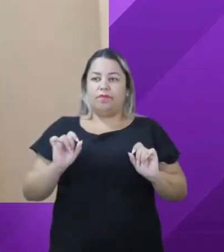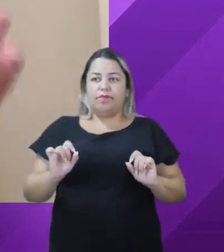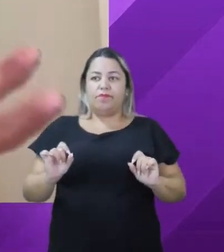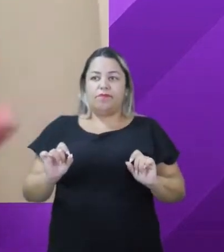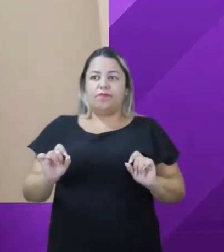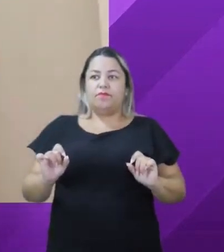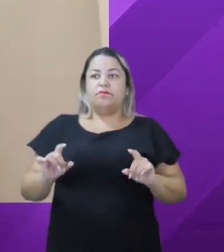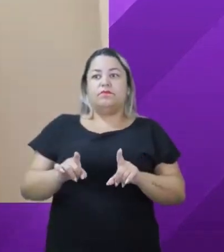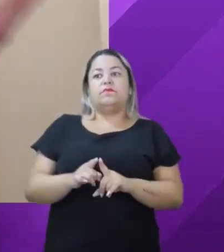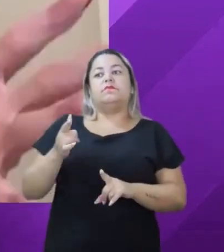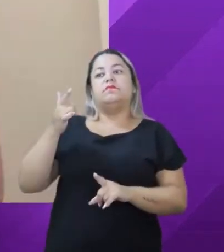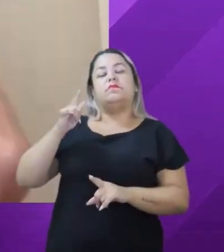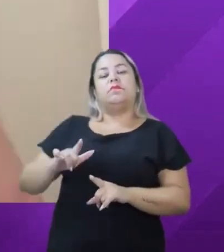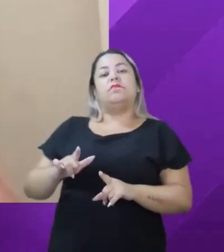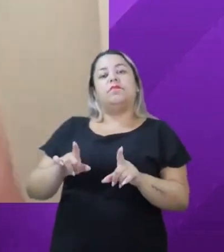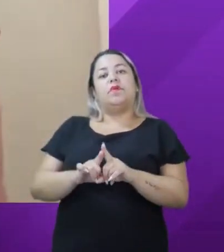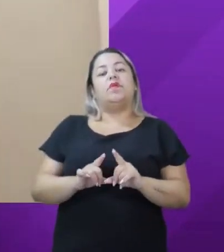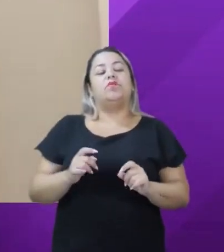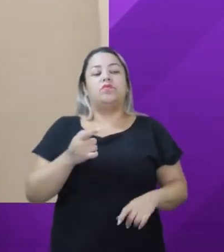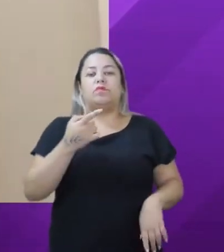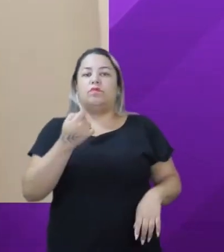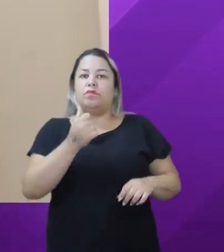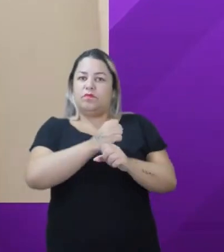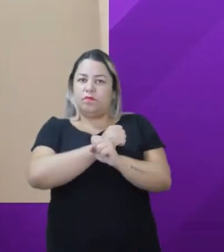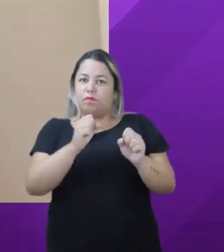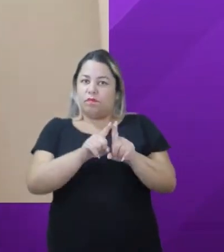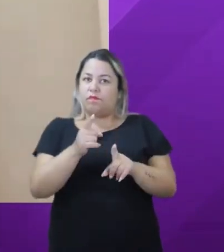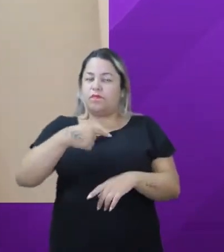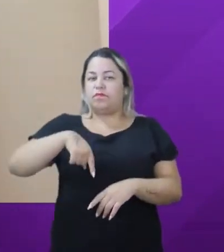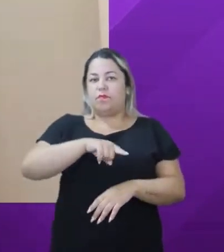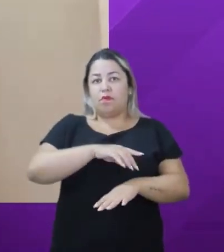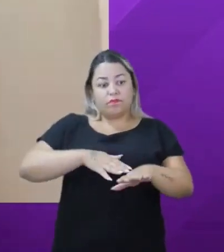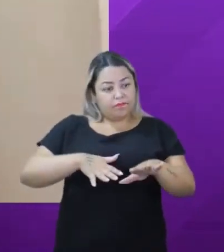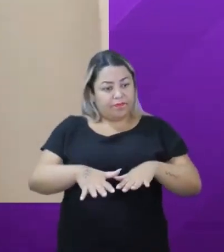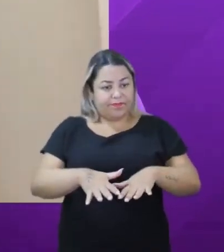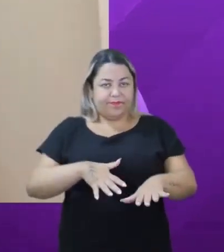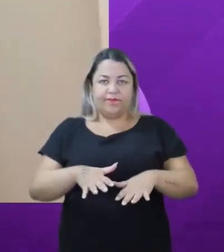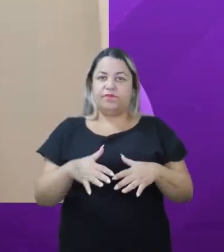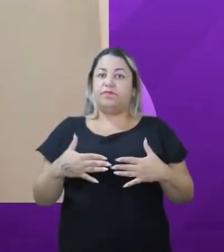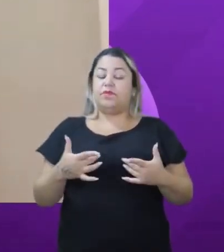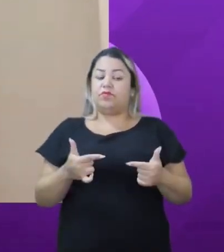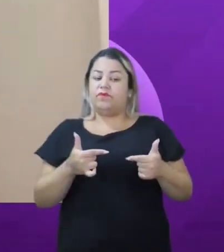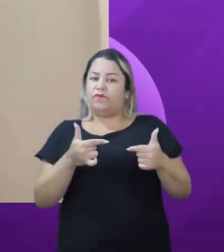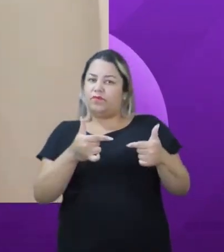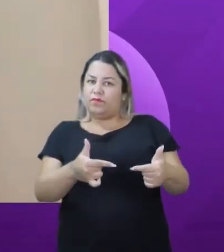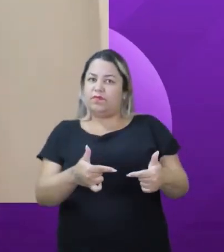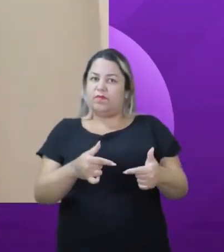esse cenário, né, de estagnação, de pouca capacidade nossa de mobilização, enfim, de enfrentamento,